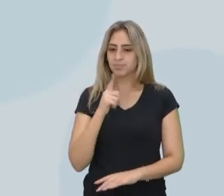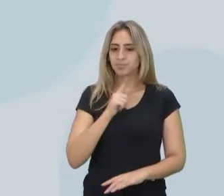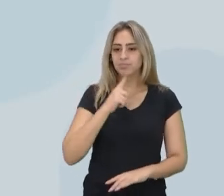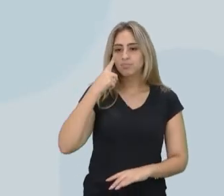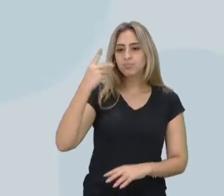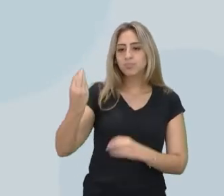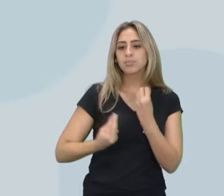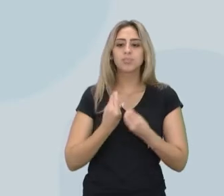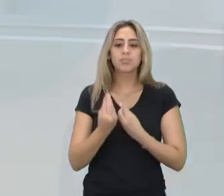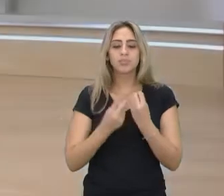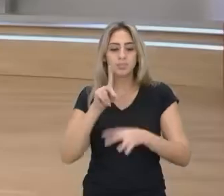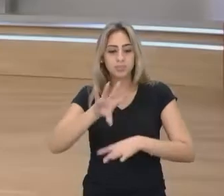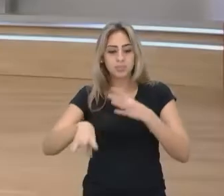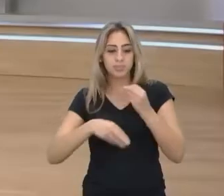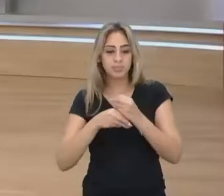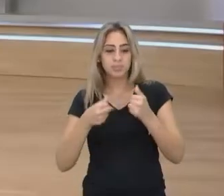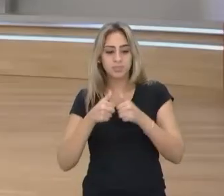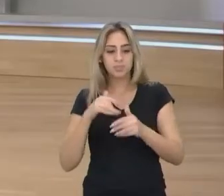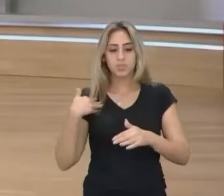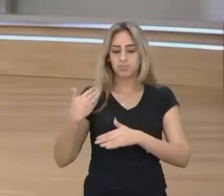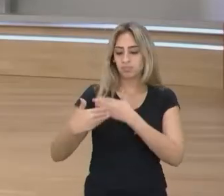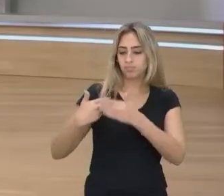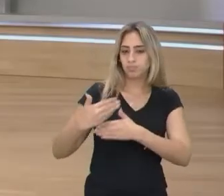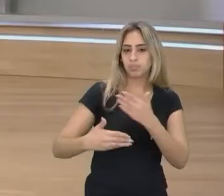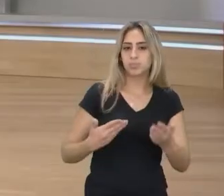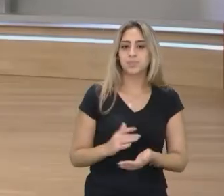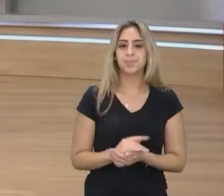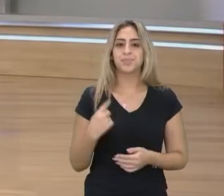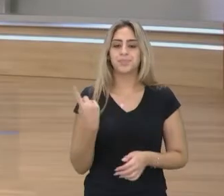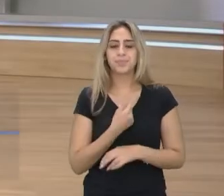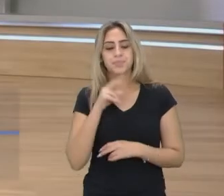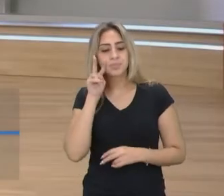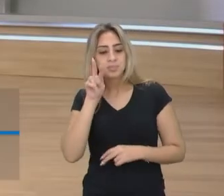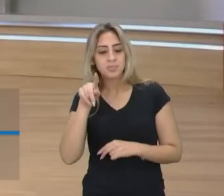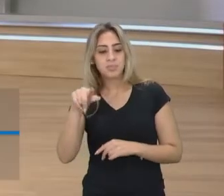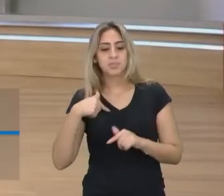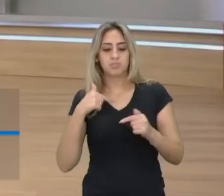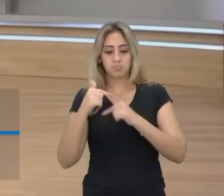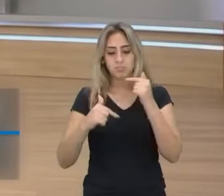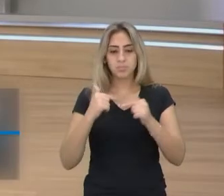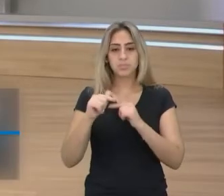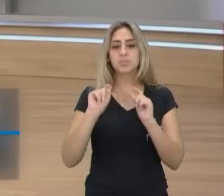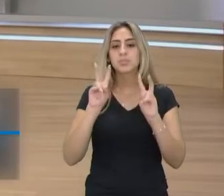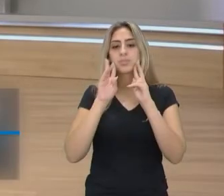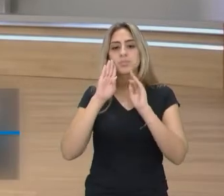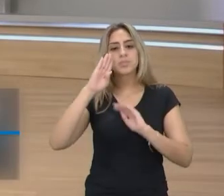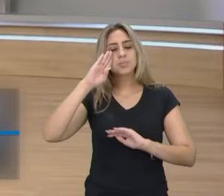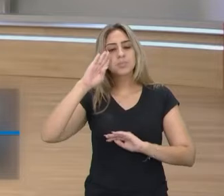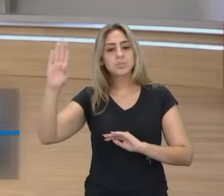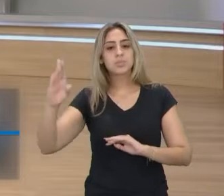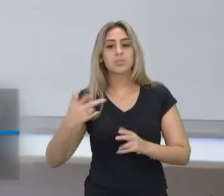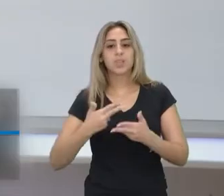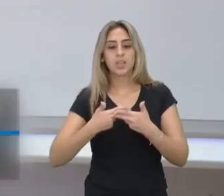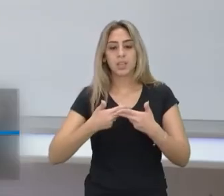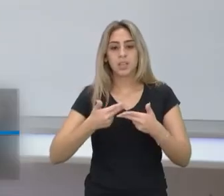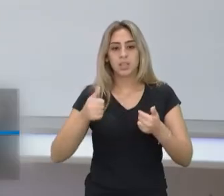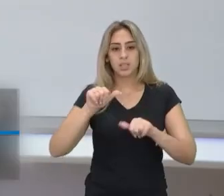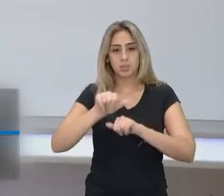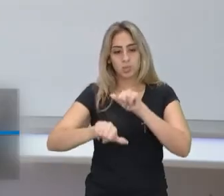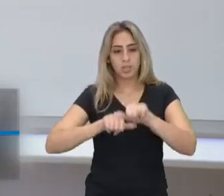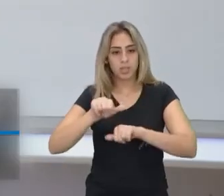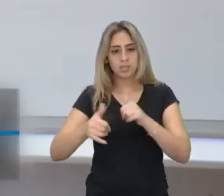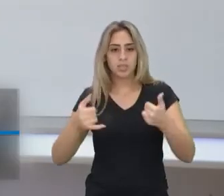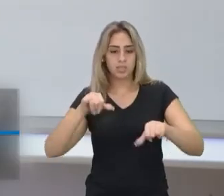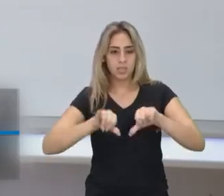ideia do que esse componente ele vai trabalhar, né? Então, a gente viu que ele vai trabalhar principalmente reações químicas que entram